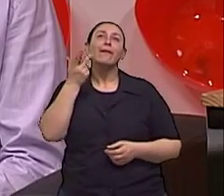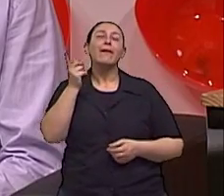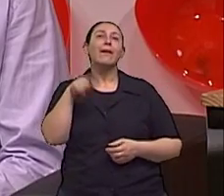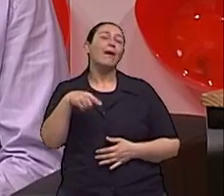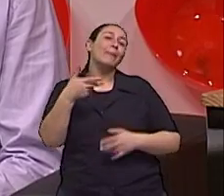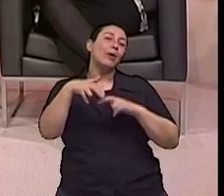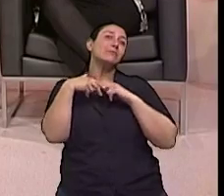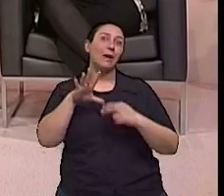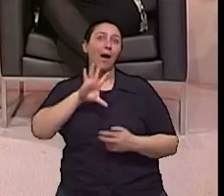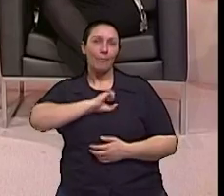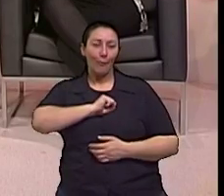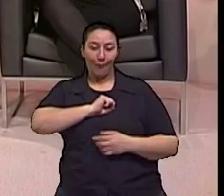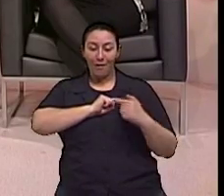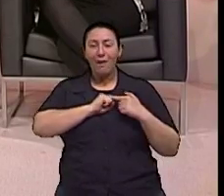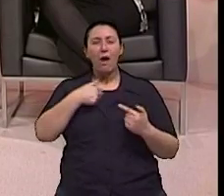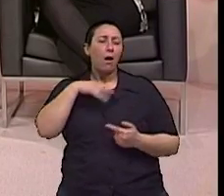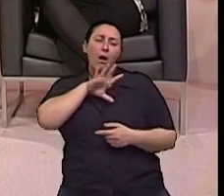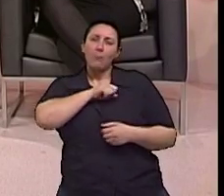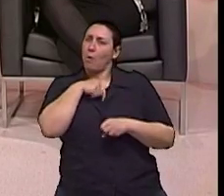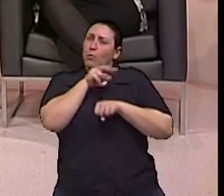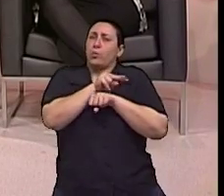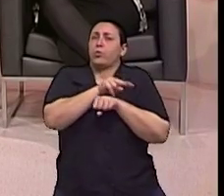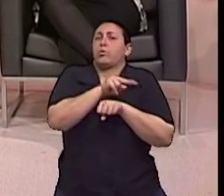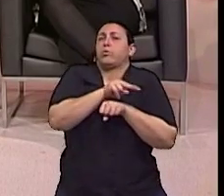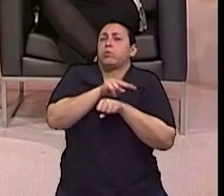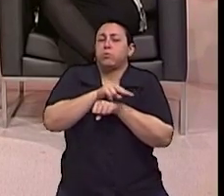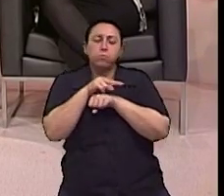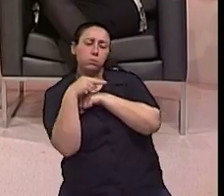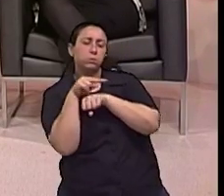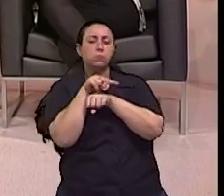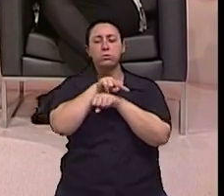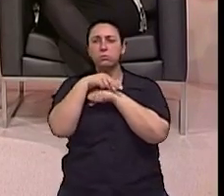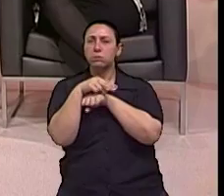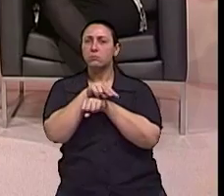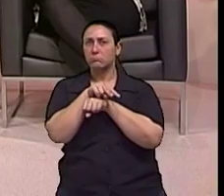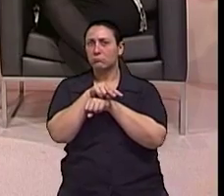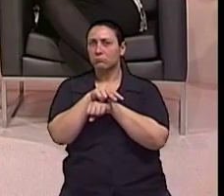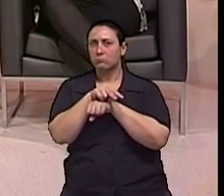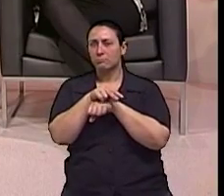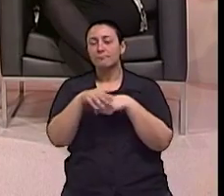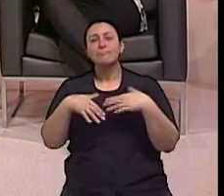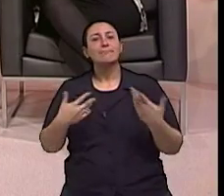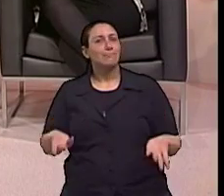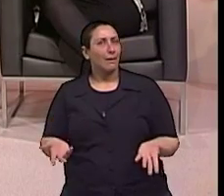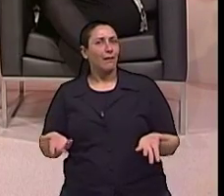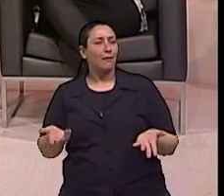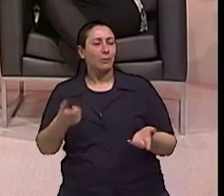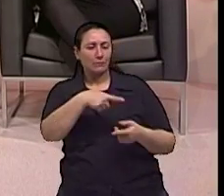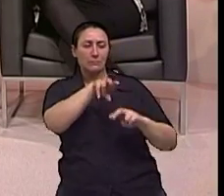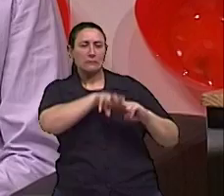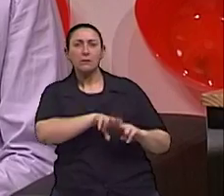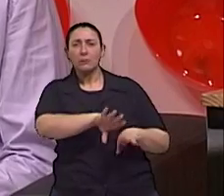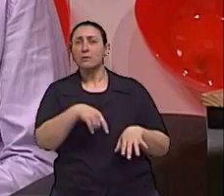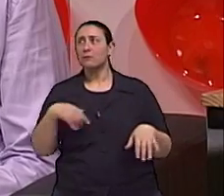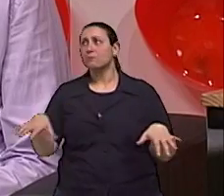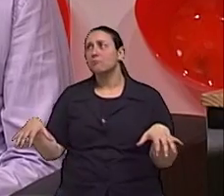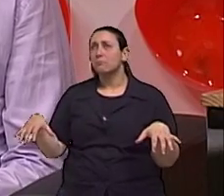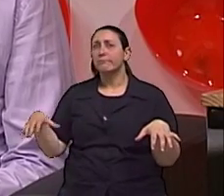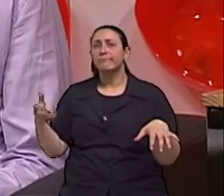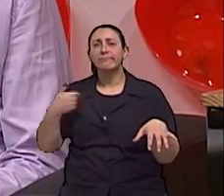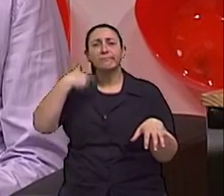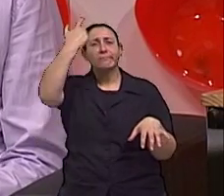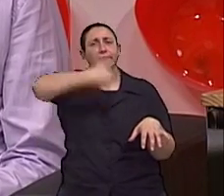também atrocidade. É, tudo porque eu gosto de ti, tu fica só sentado aí. É, existe aquela história que eu sempre